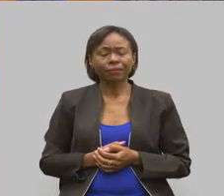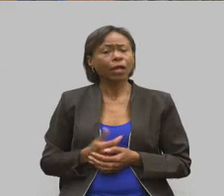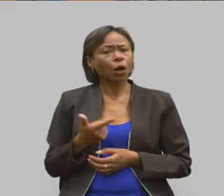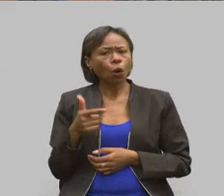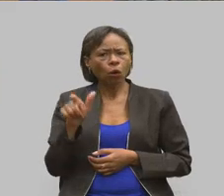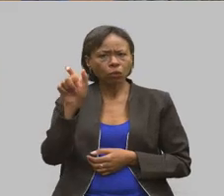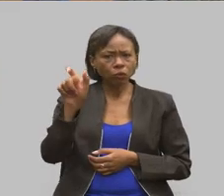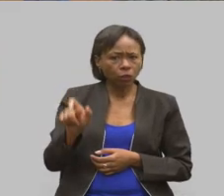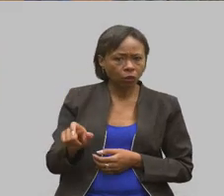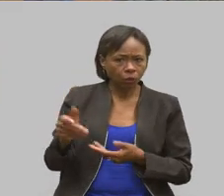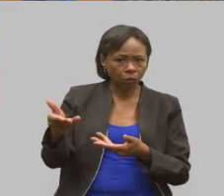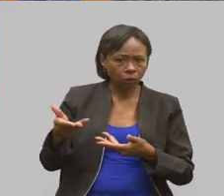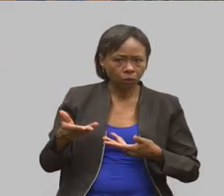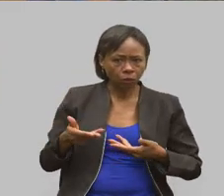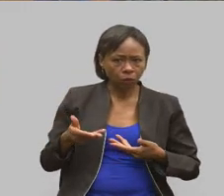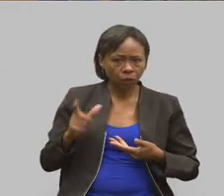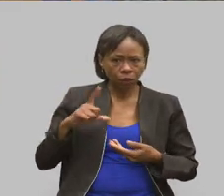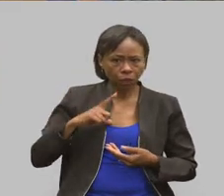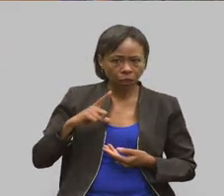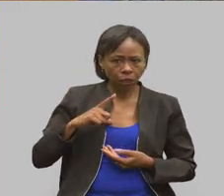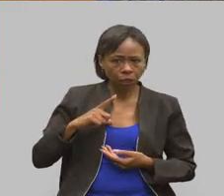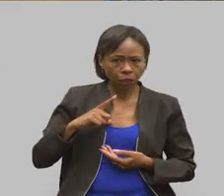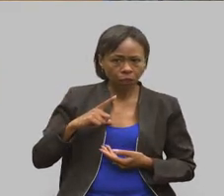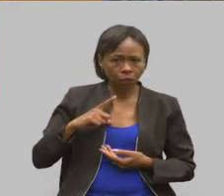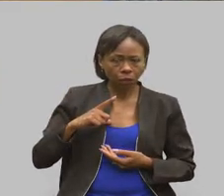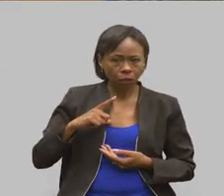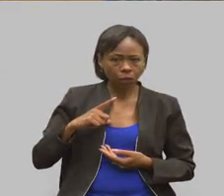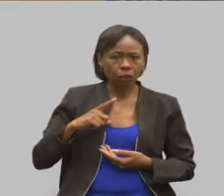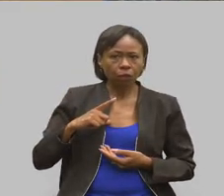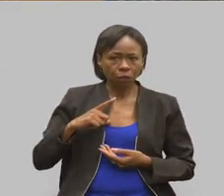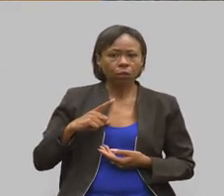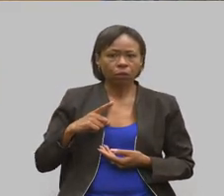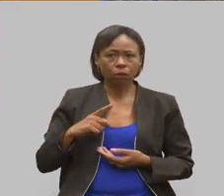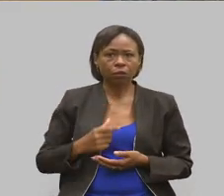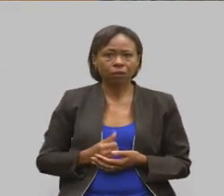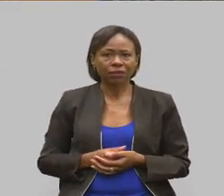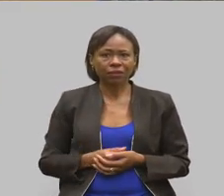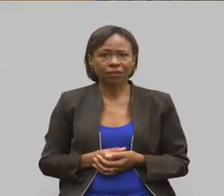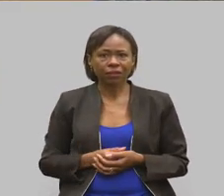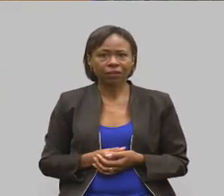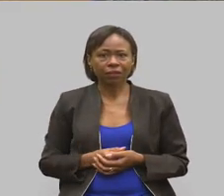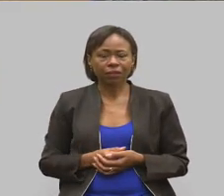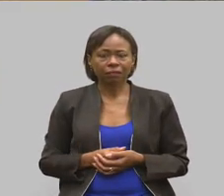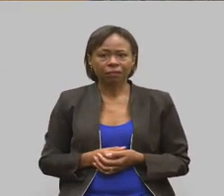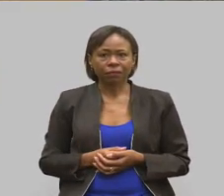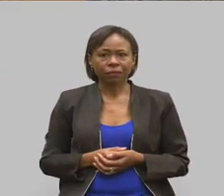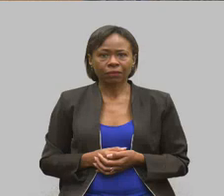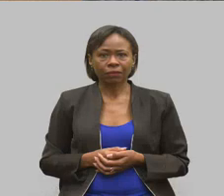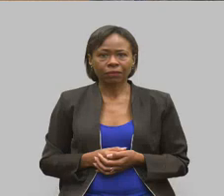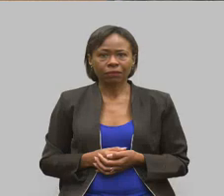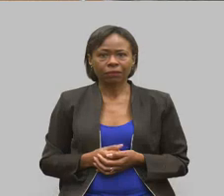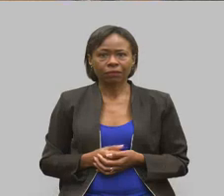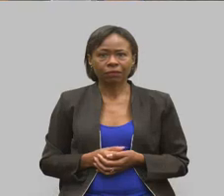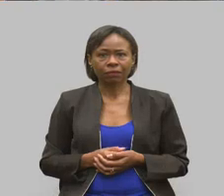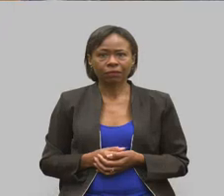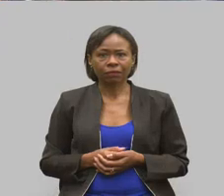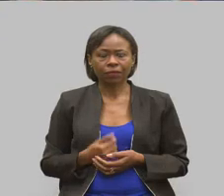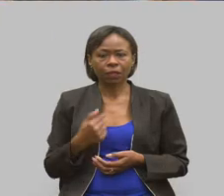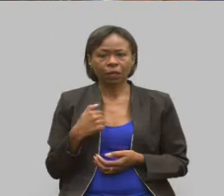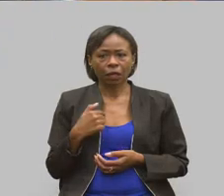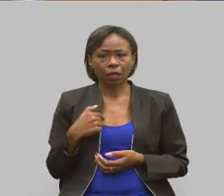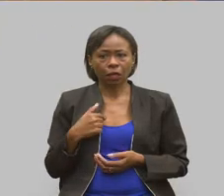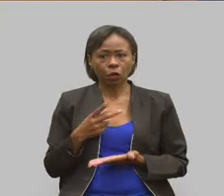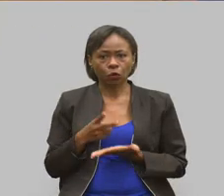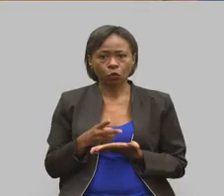convidar já foi ótimo Não não eu vou ficar nessa mesa mesmo vou deixar por